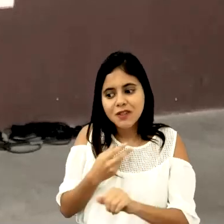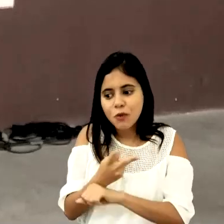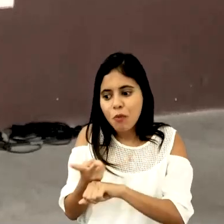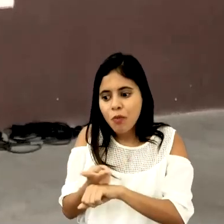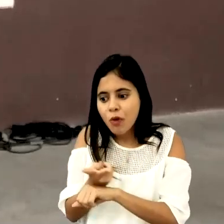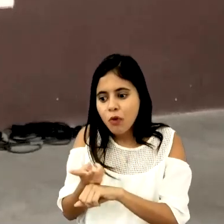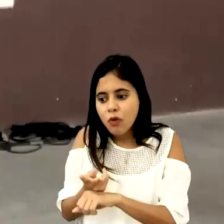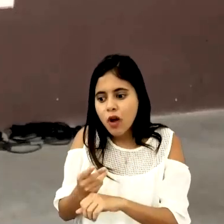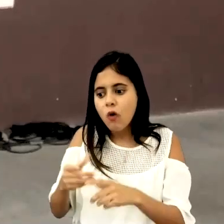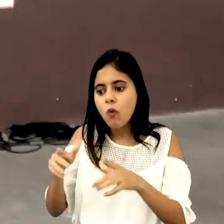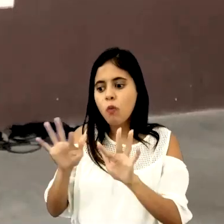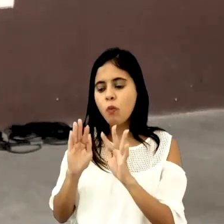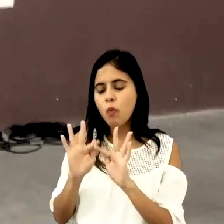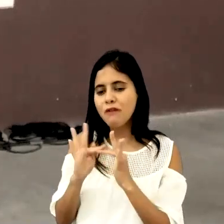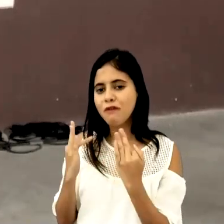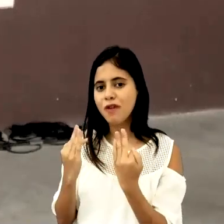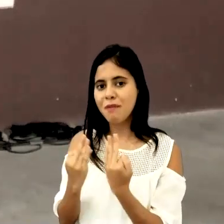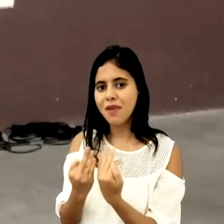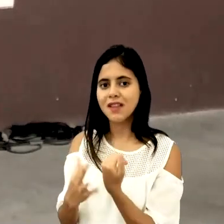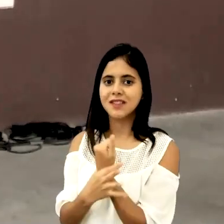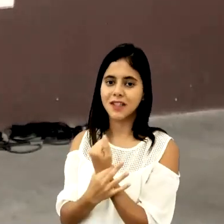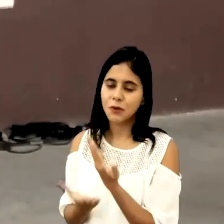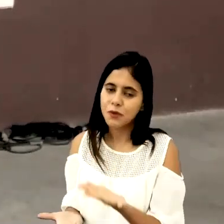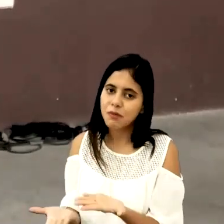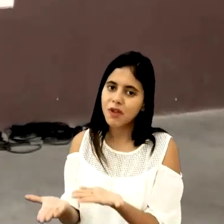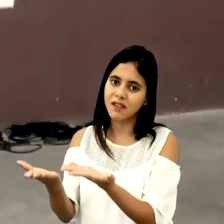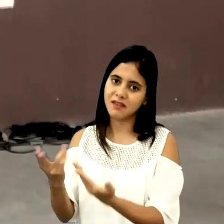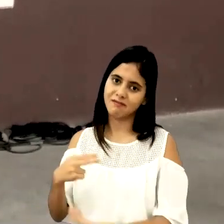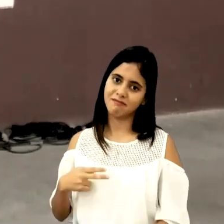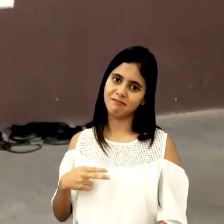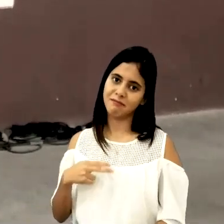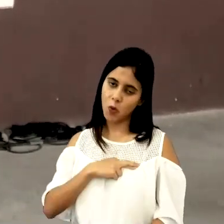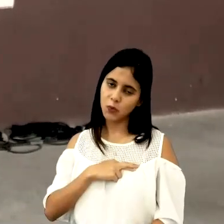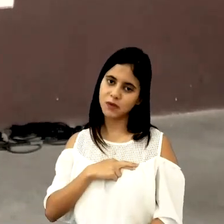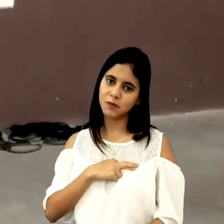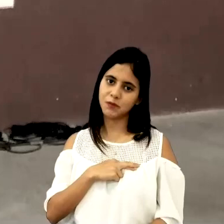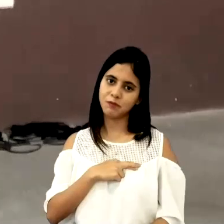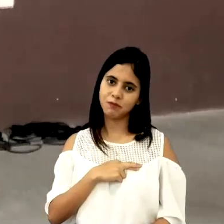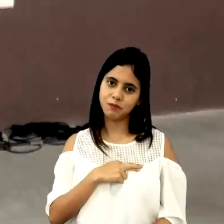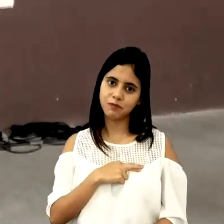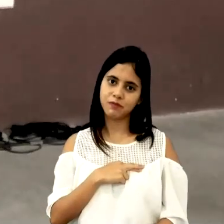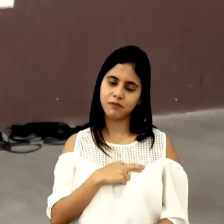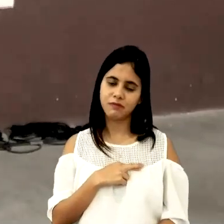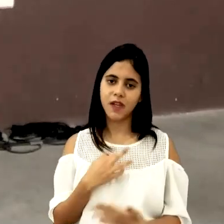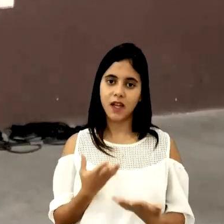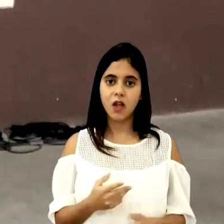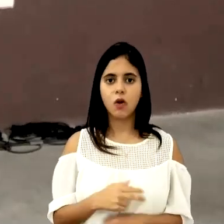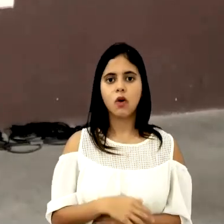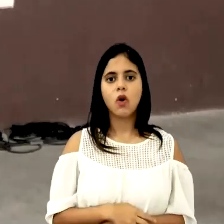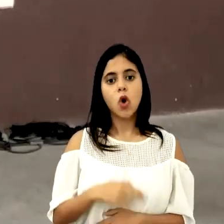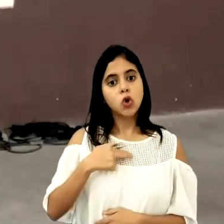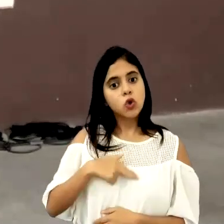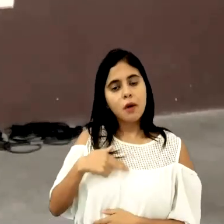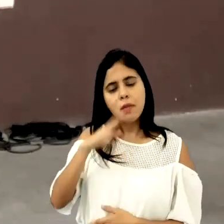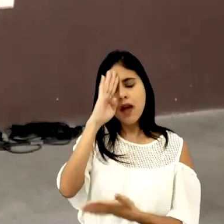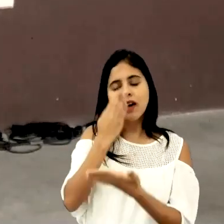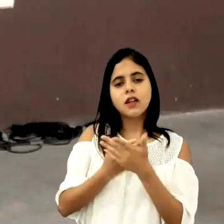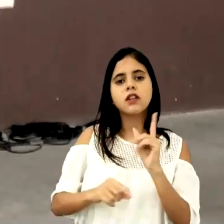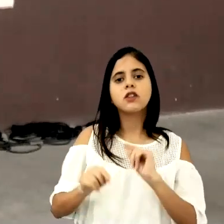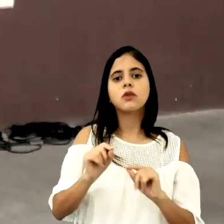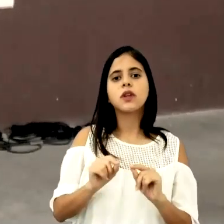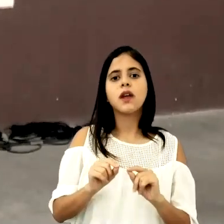feliz. Noemi quer segurança para sua nora. Mas aqui vem um ponto, ela acredita que um